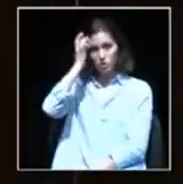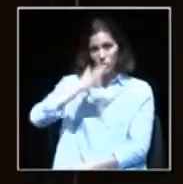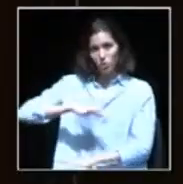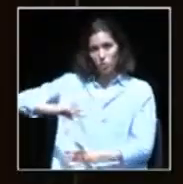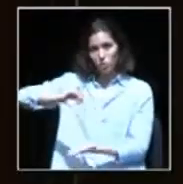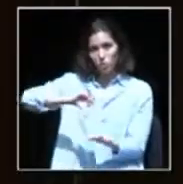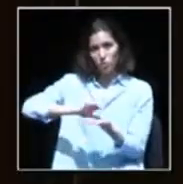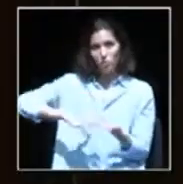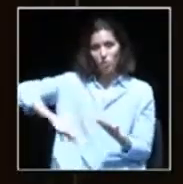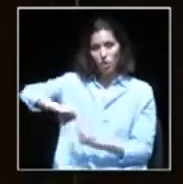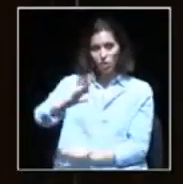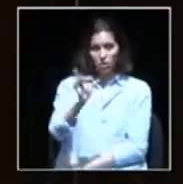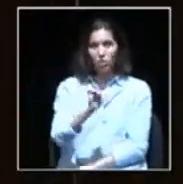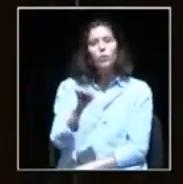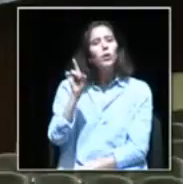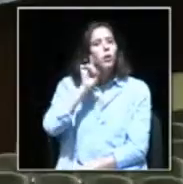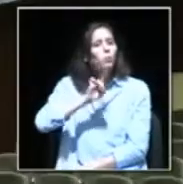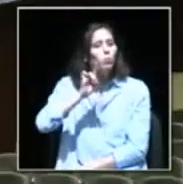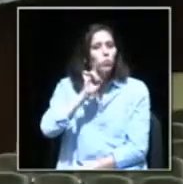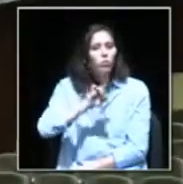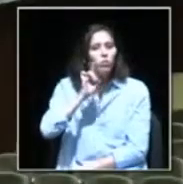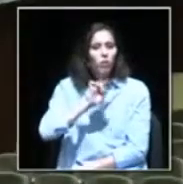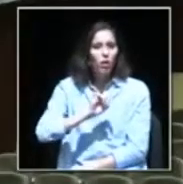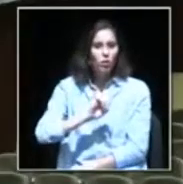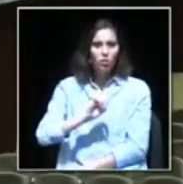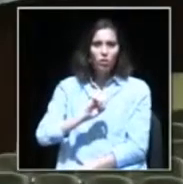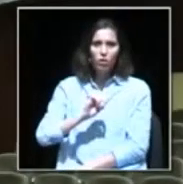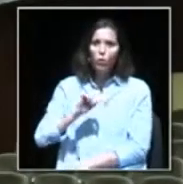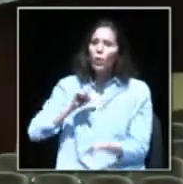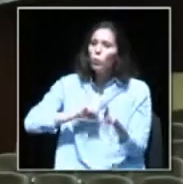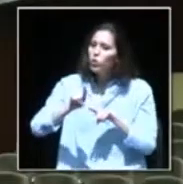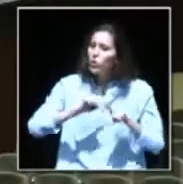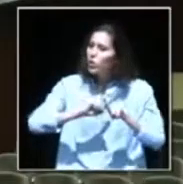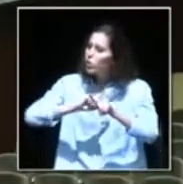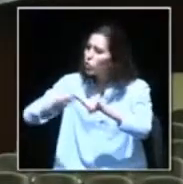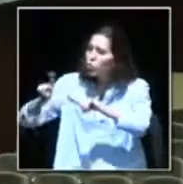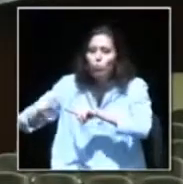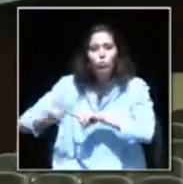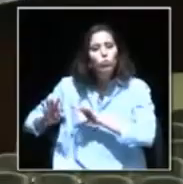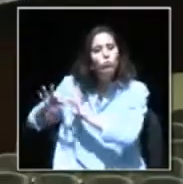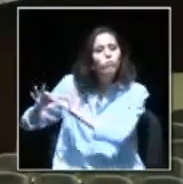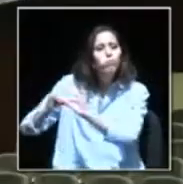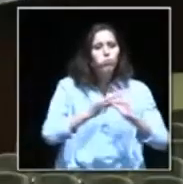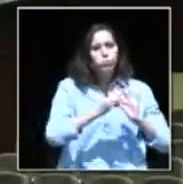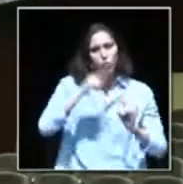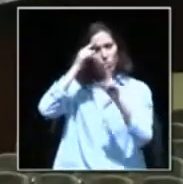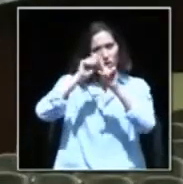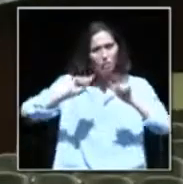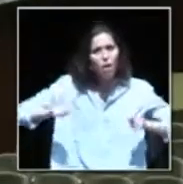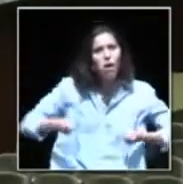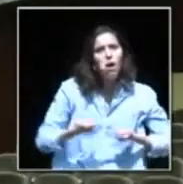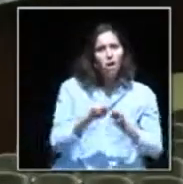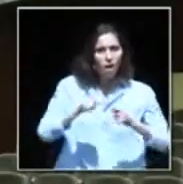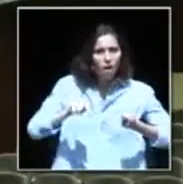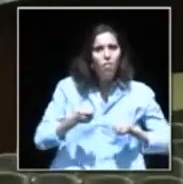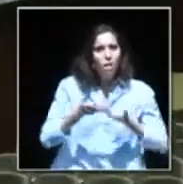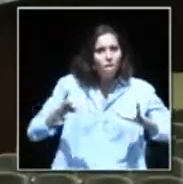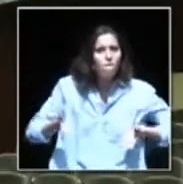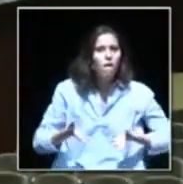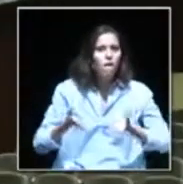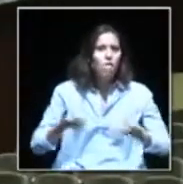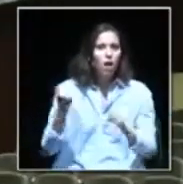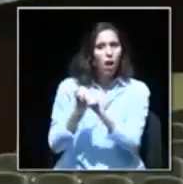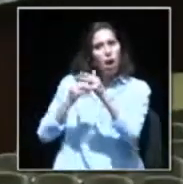é importante que haja a convergência por parte de várias forças políticas e que haja pressão para que haja efetivamente